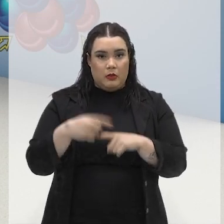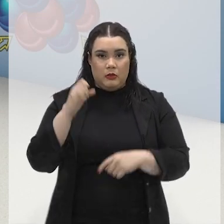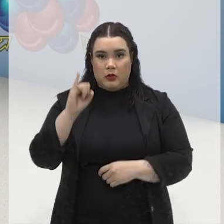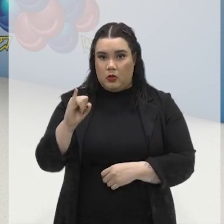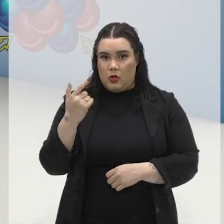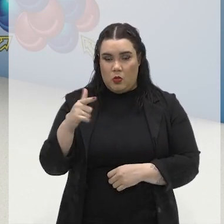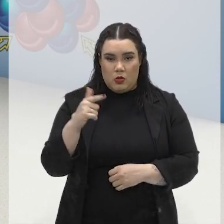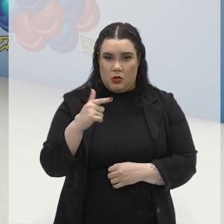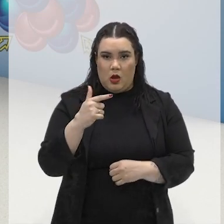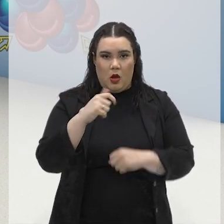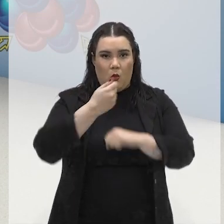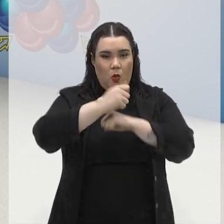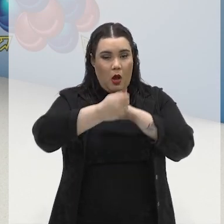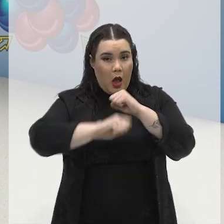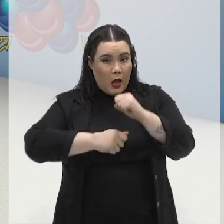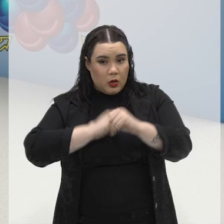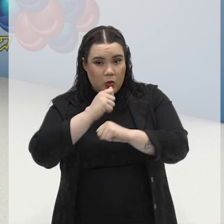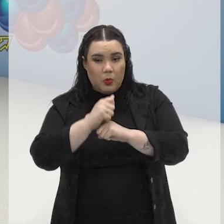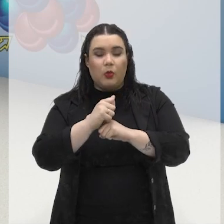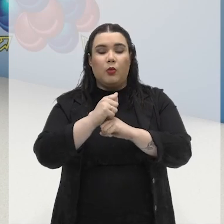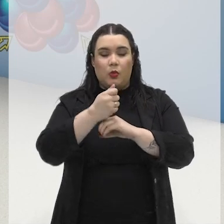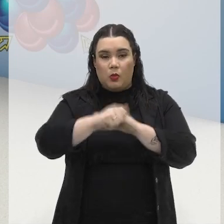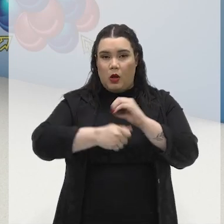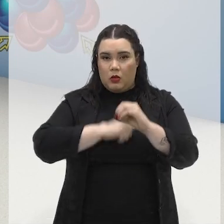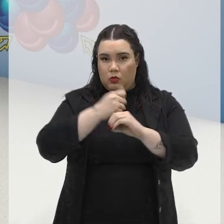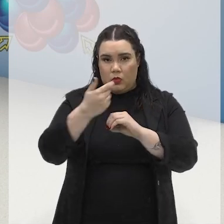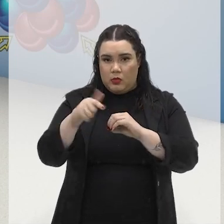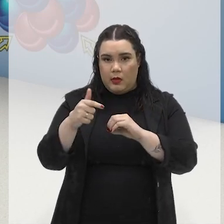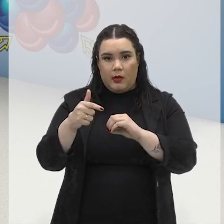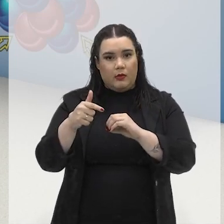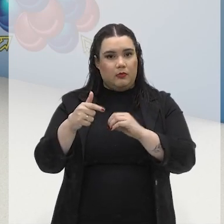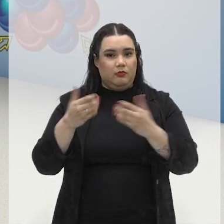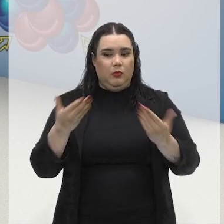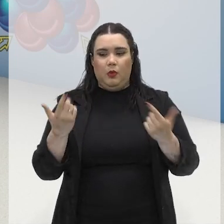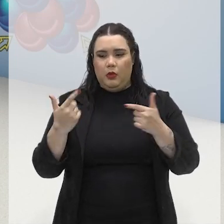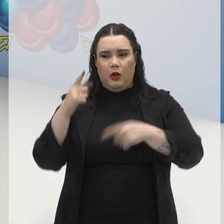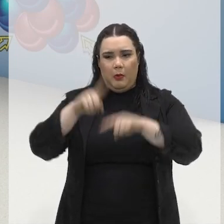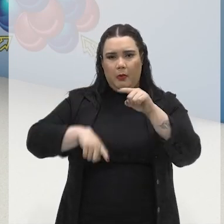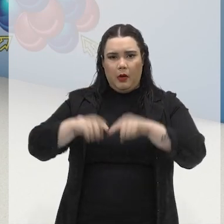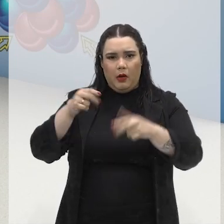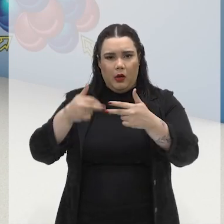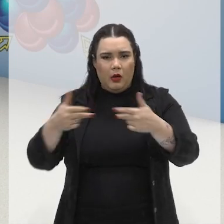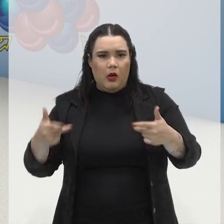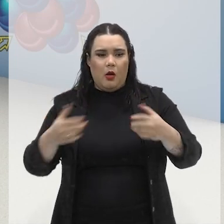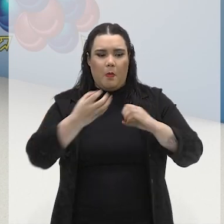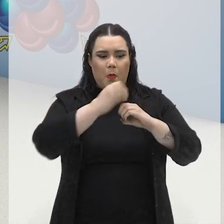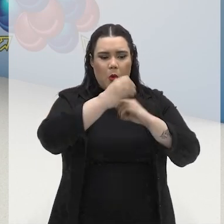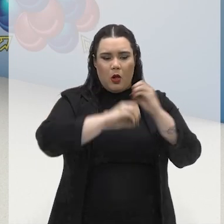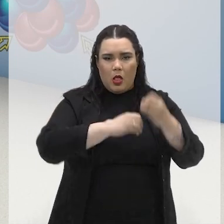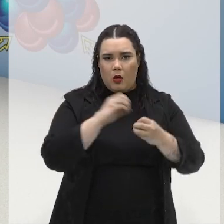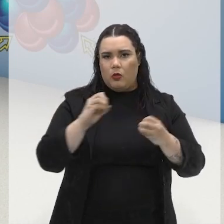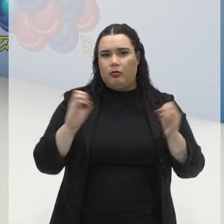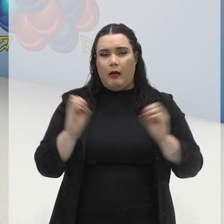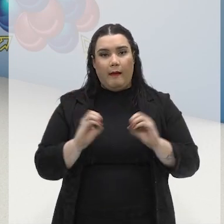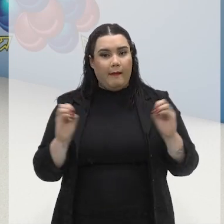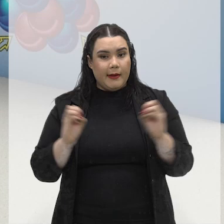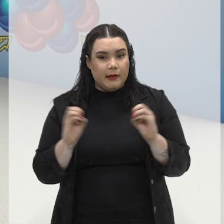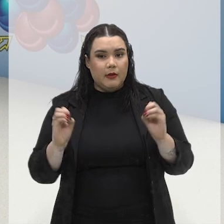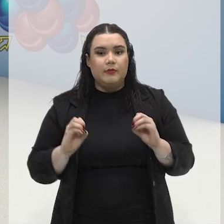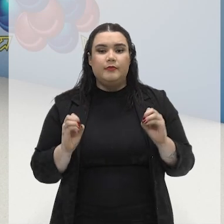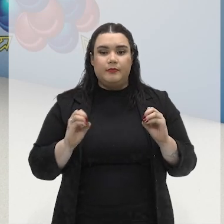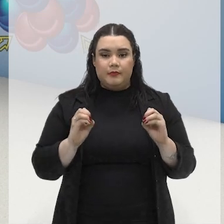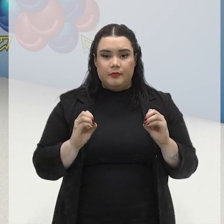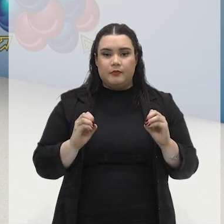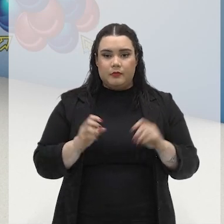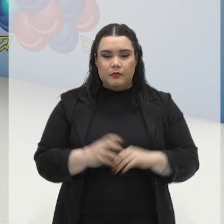átomo, nós não teríamos nada, pessoal. Nós não teríamos matéria, nós não teríamos moléculas. Assim como a força